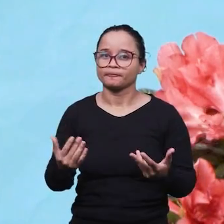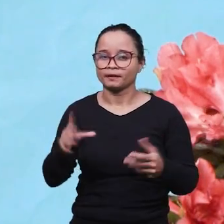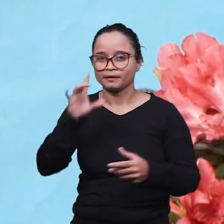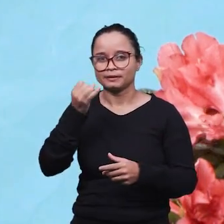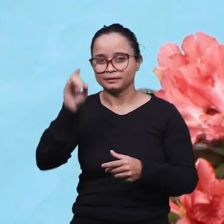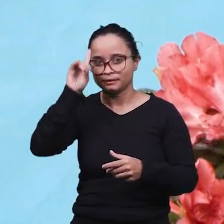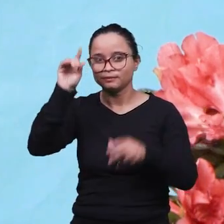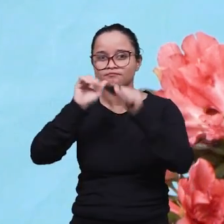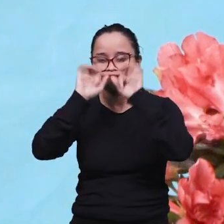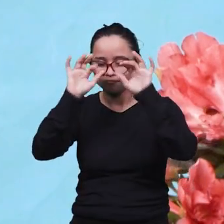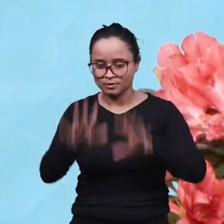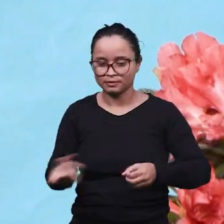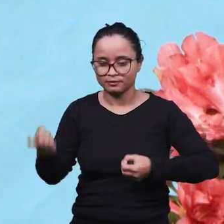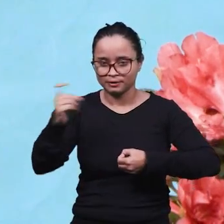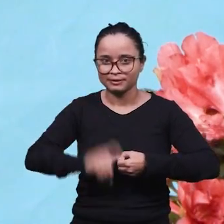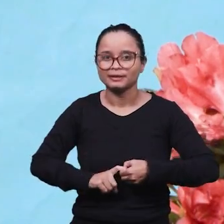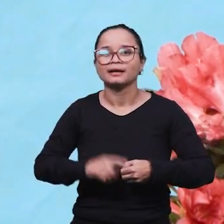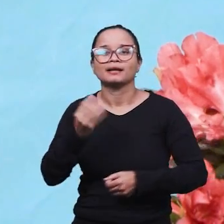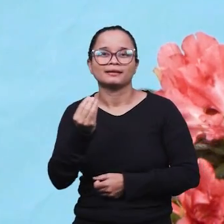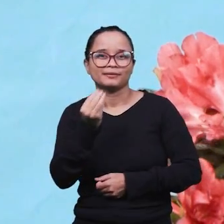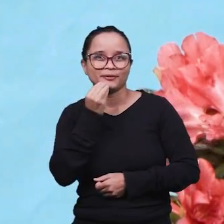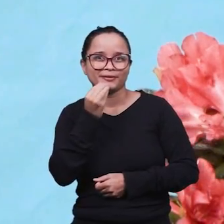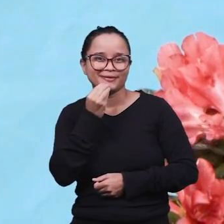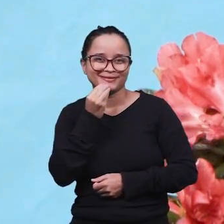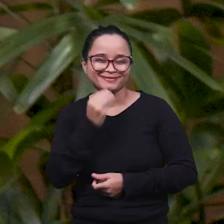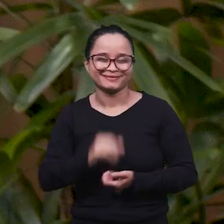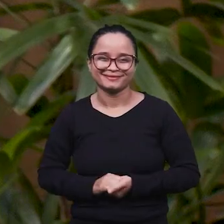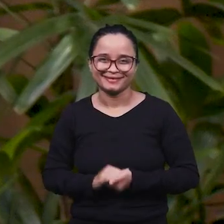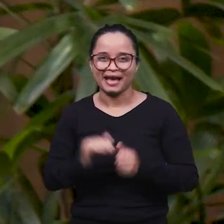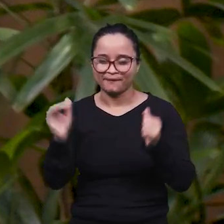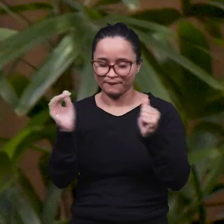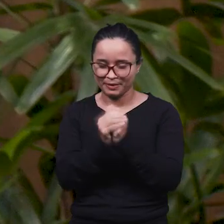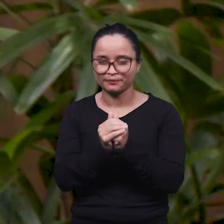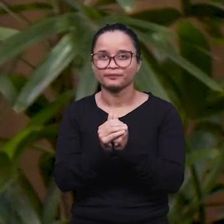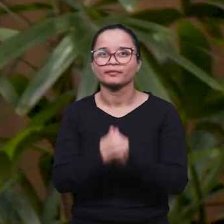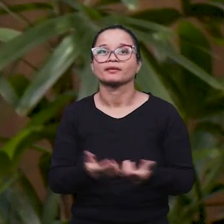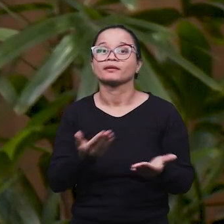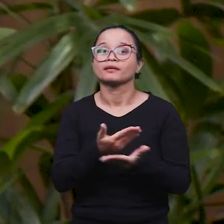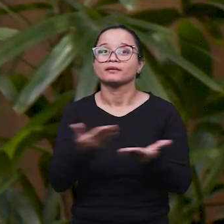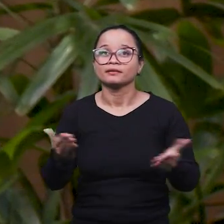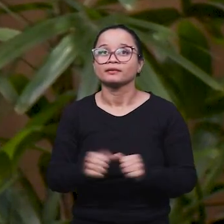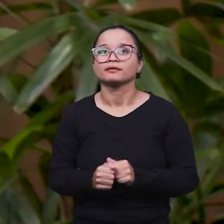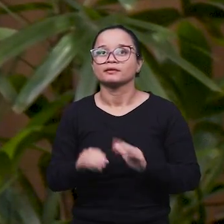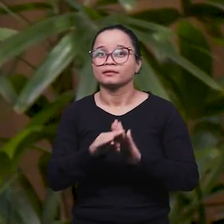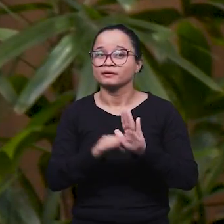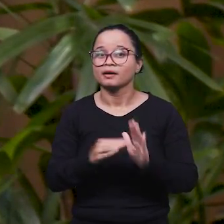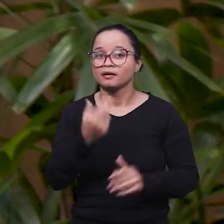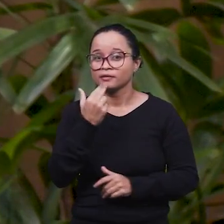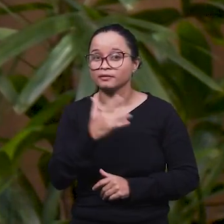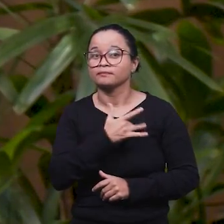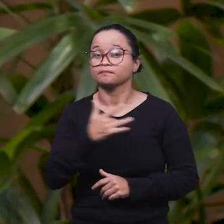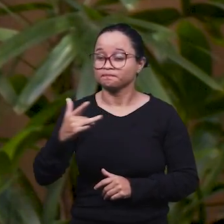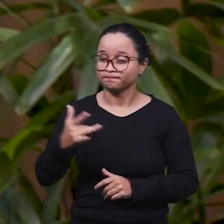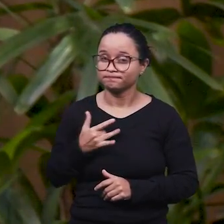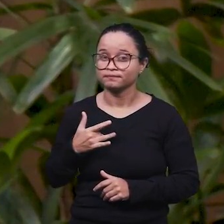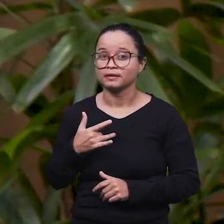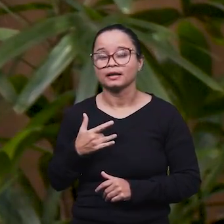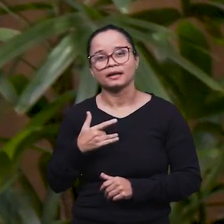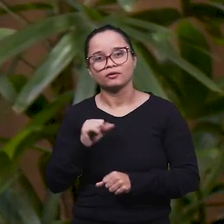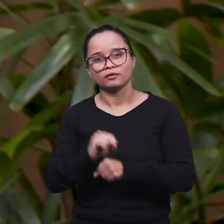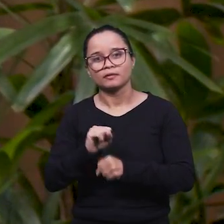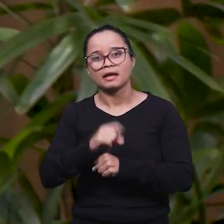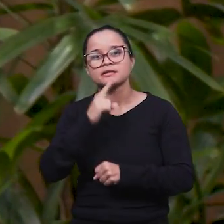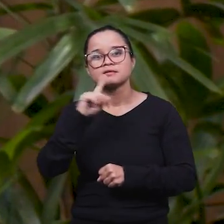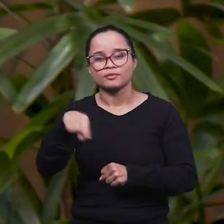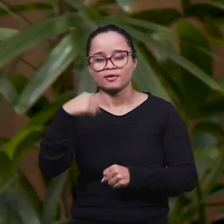quiser, voltarei nas próximas oportunidades. Amém. E este foi mais um programa Nutrição e Saúde. Te aguardo